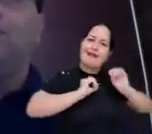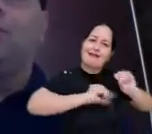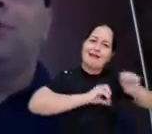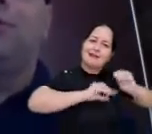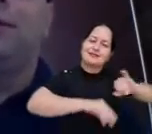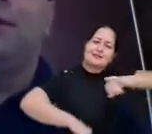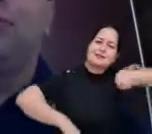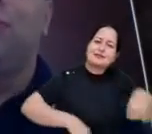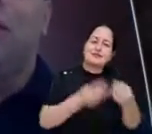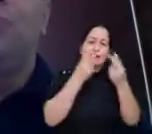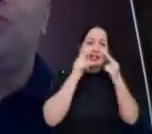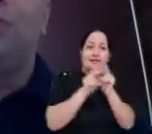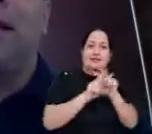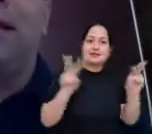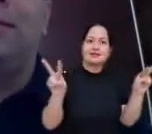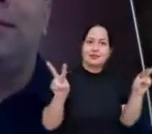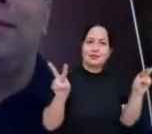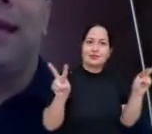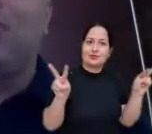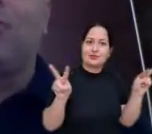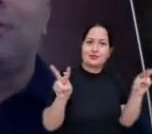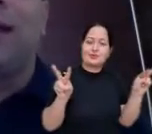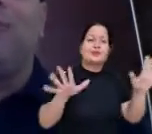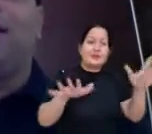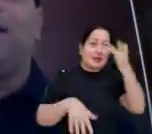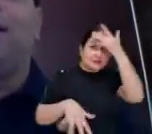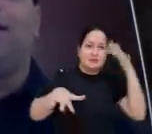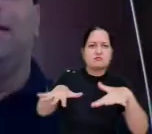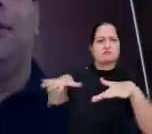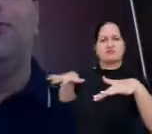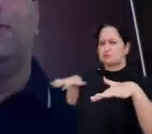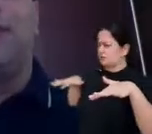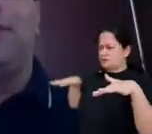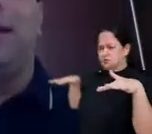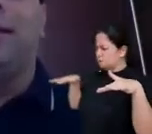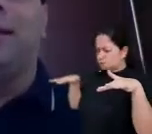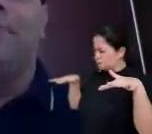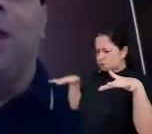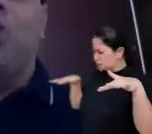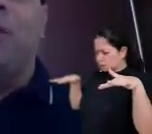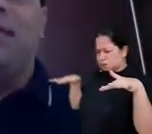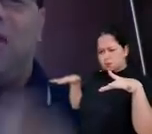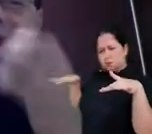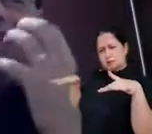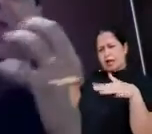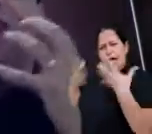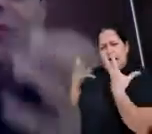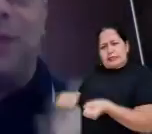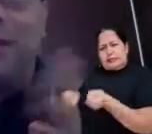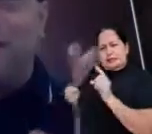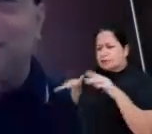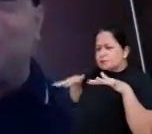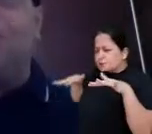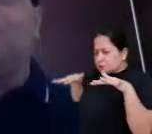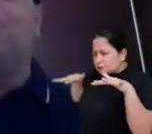quando isso aconteceu, muitos daqueles que se recusaram a crer e recusaram a entender, começaram a engelhar os